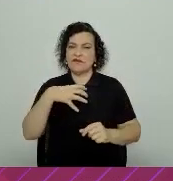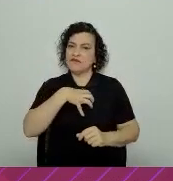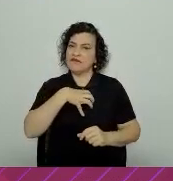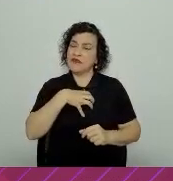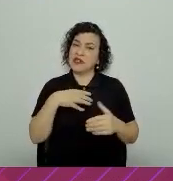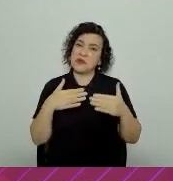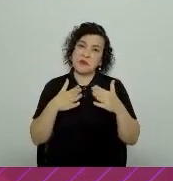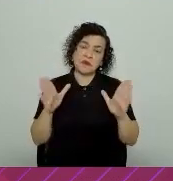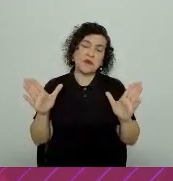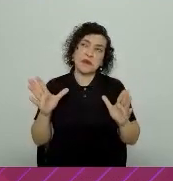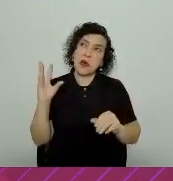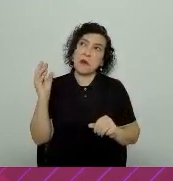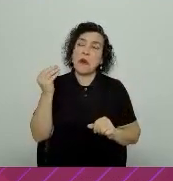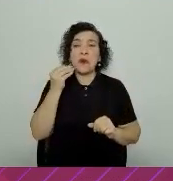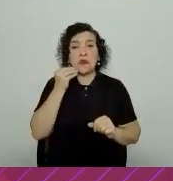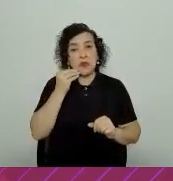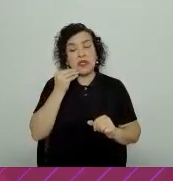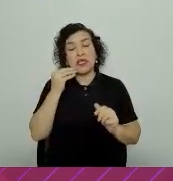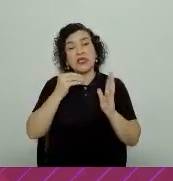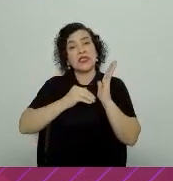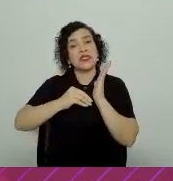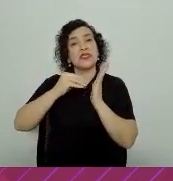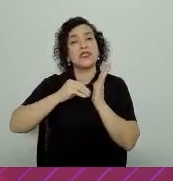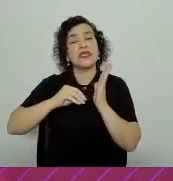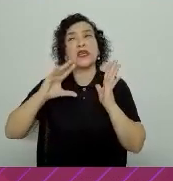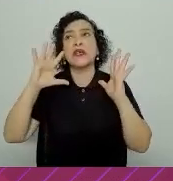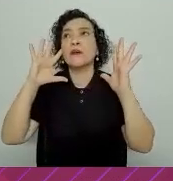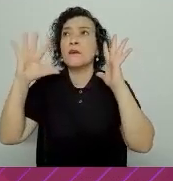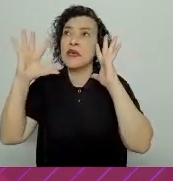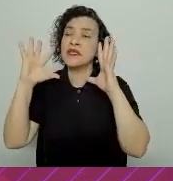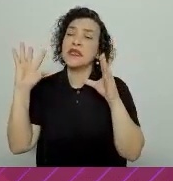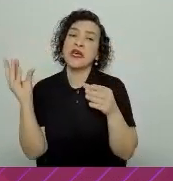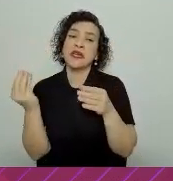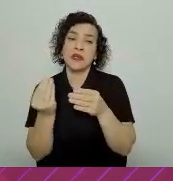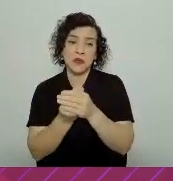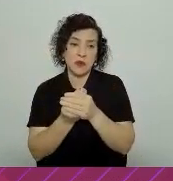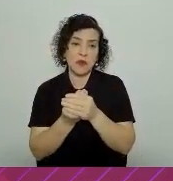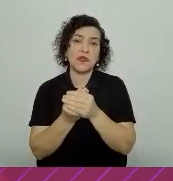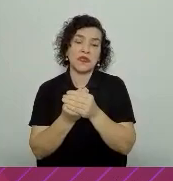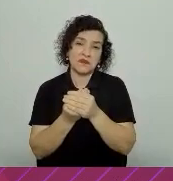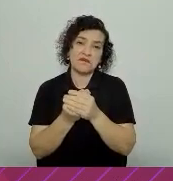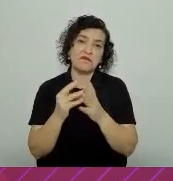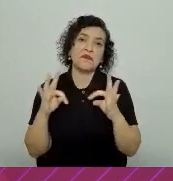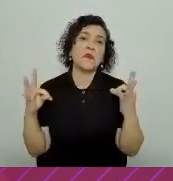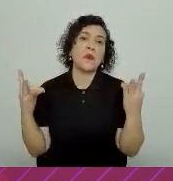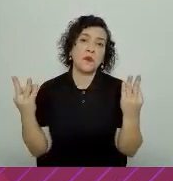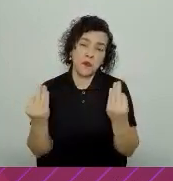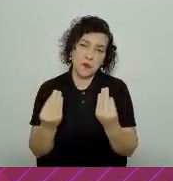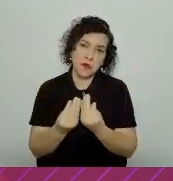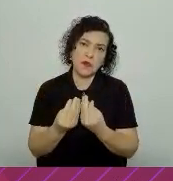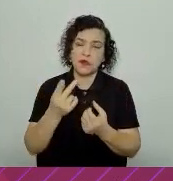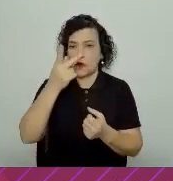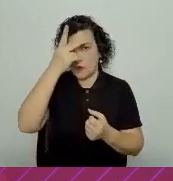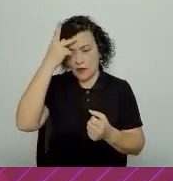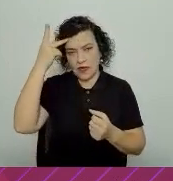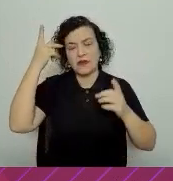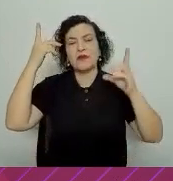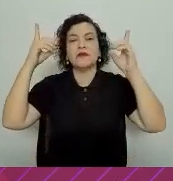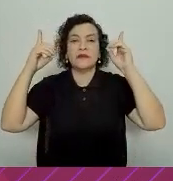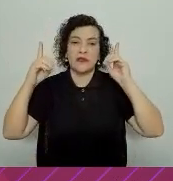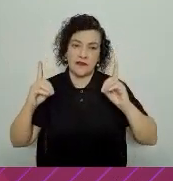oportunidade aqui para gente enquanto o designer pensar nisso de poder incluir todo mundo tanto pessoas com deficiência